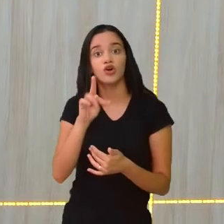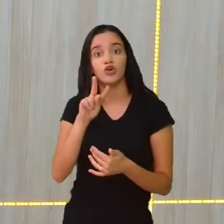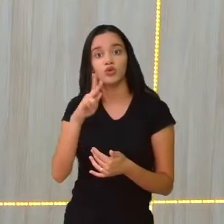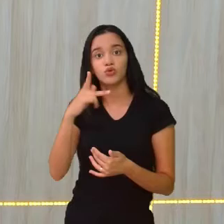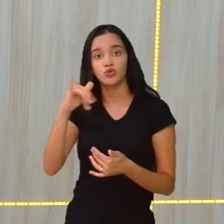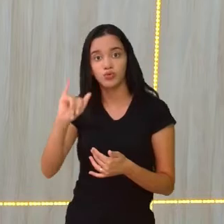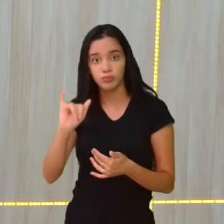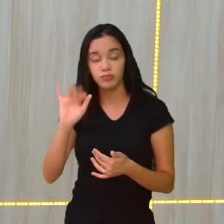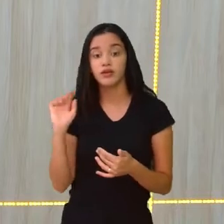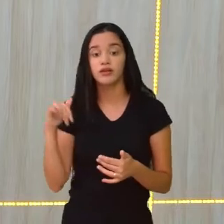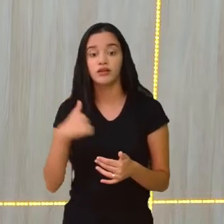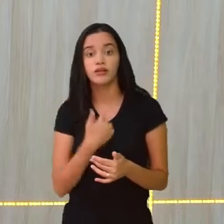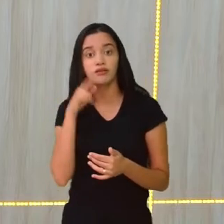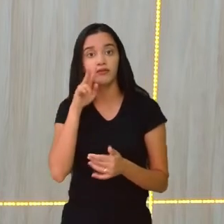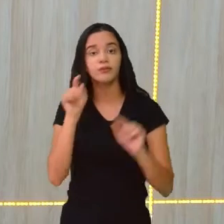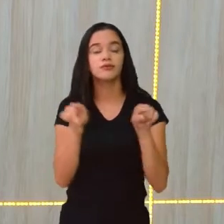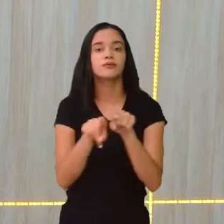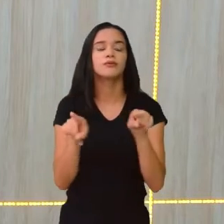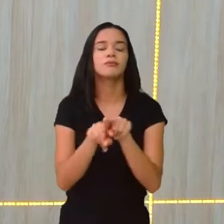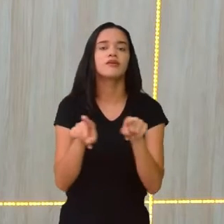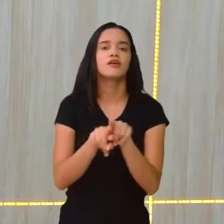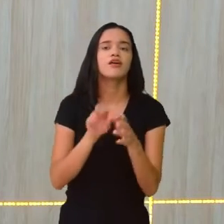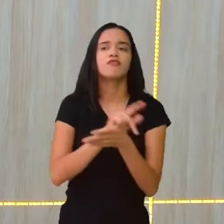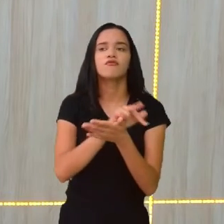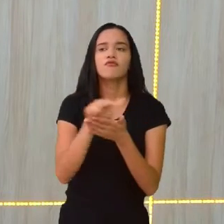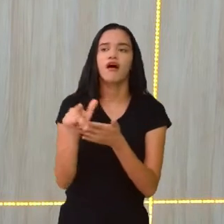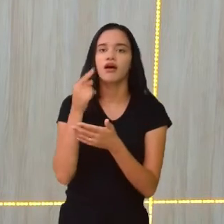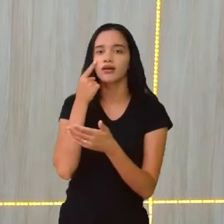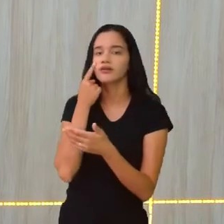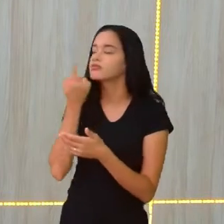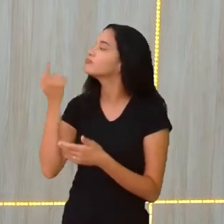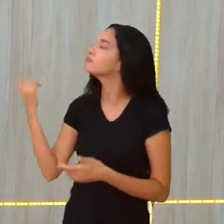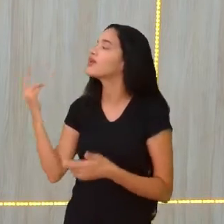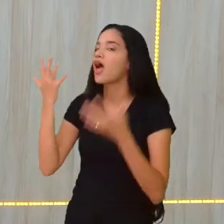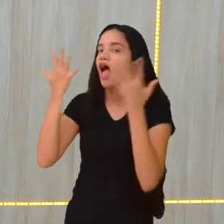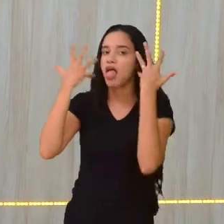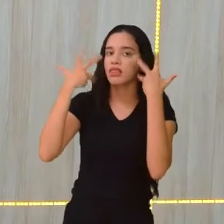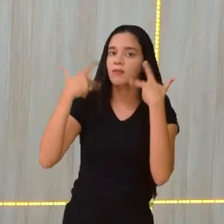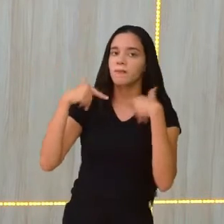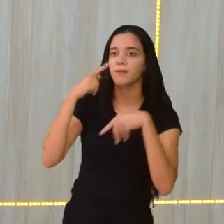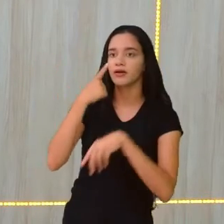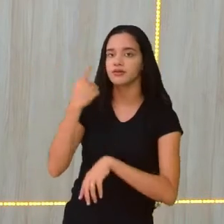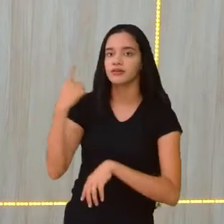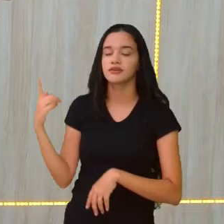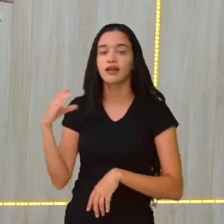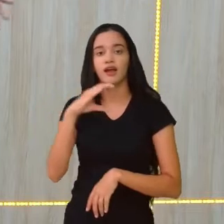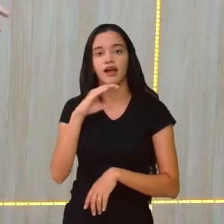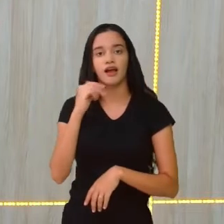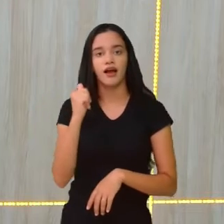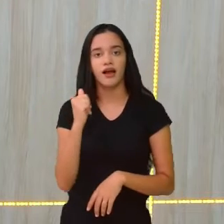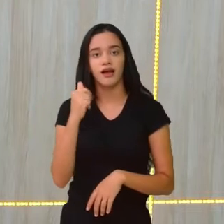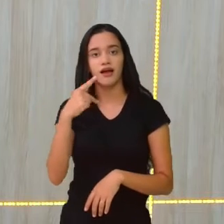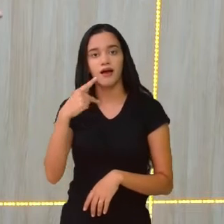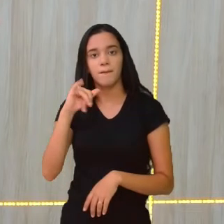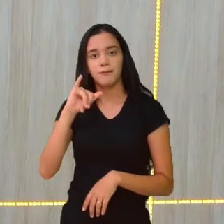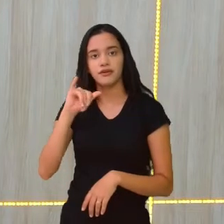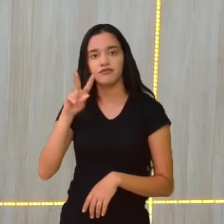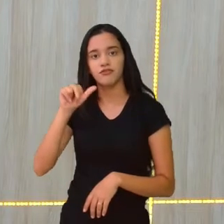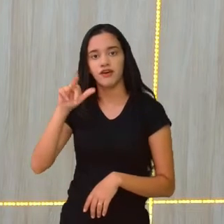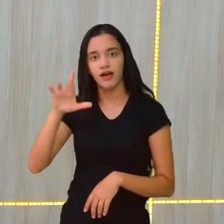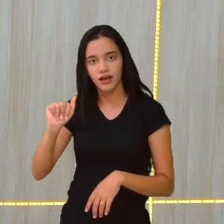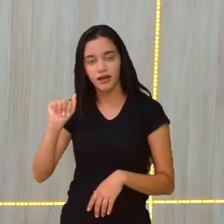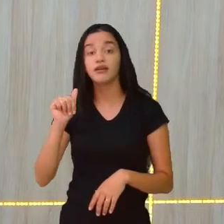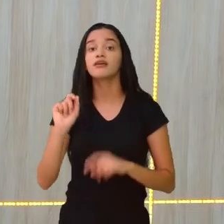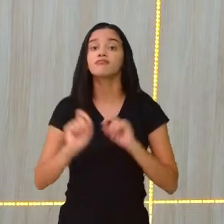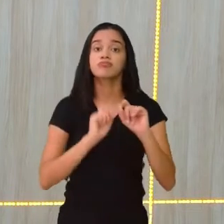É por isso que nós vemos também muitas capivaras ao longo do rio, né? Tem momentos que eles têm o habitat delas noturno, então